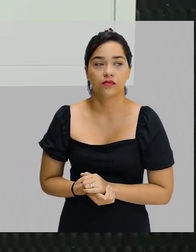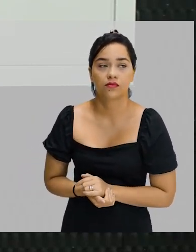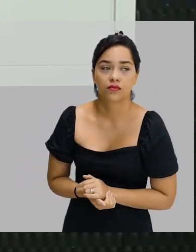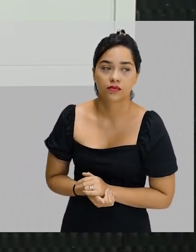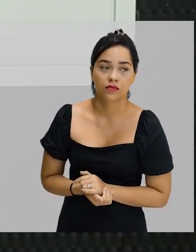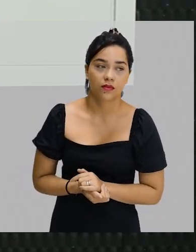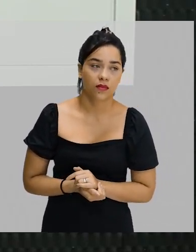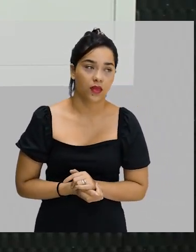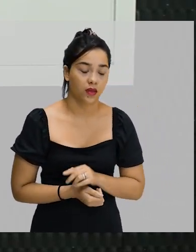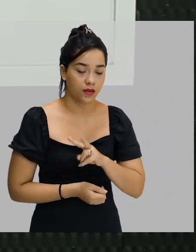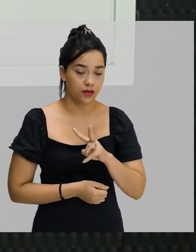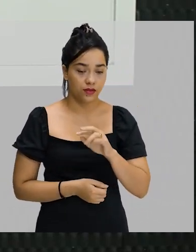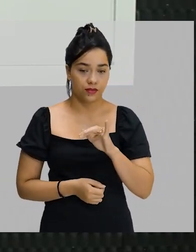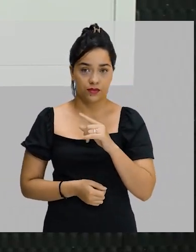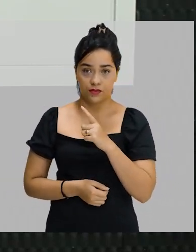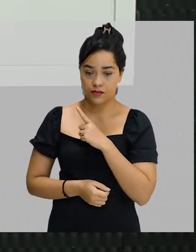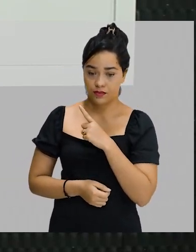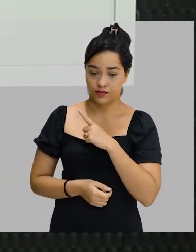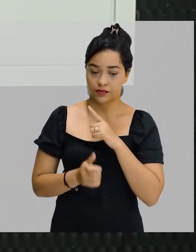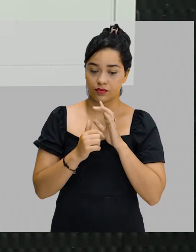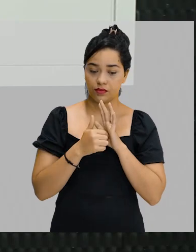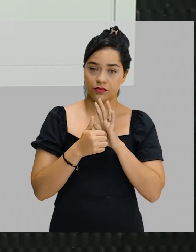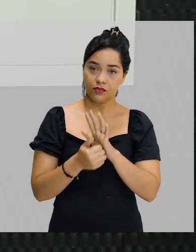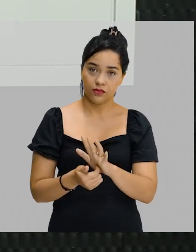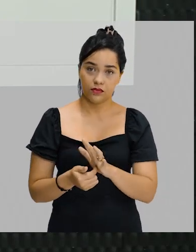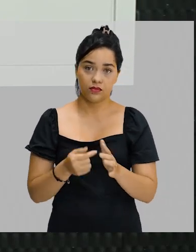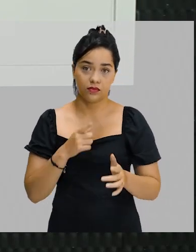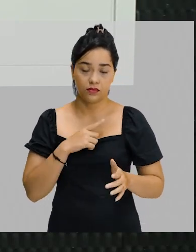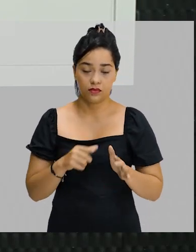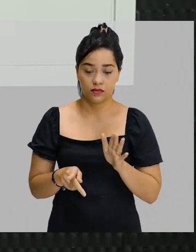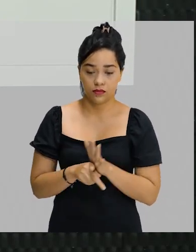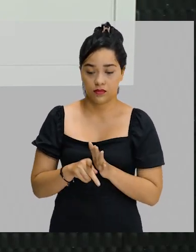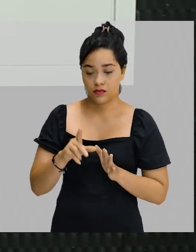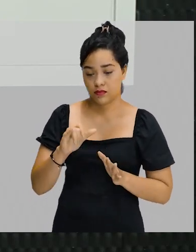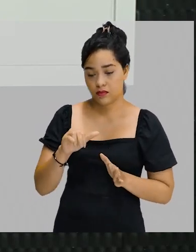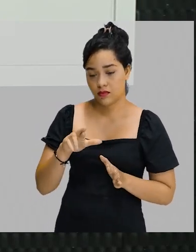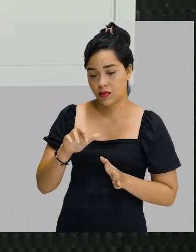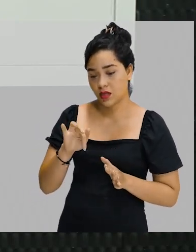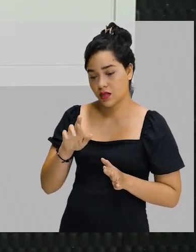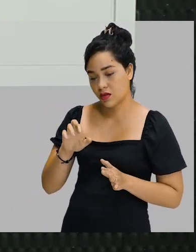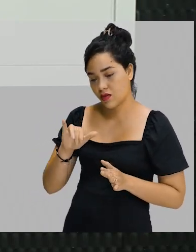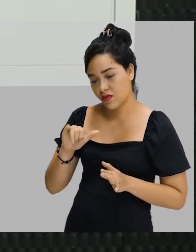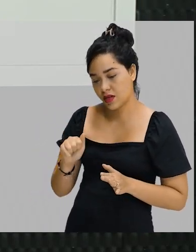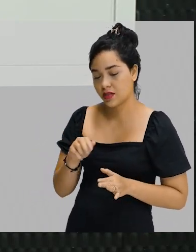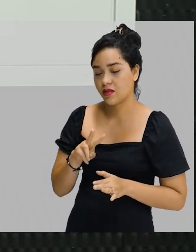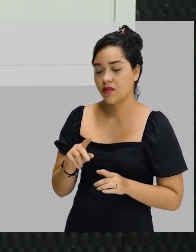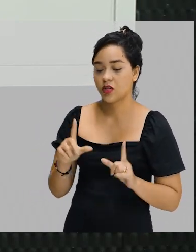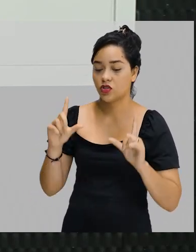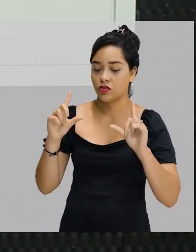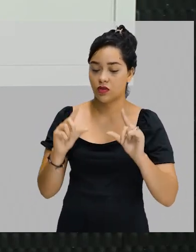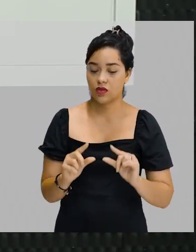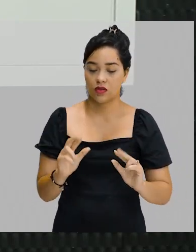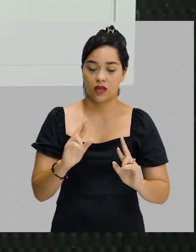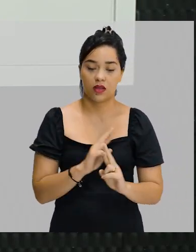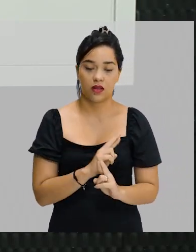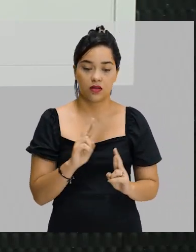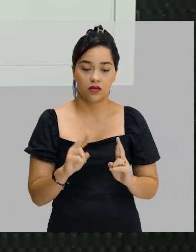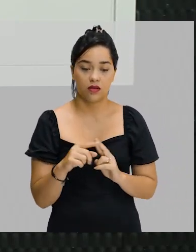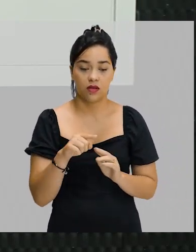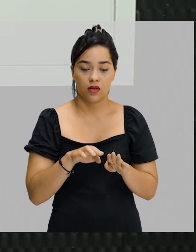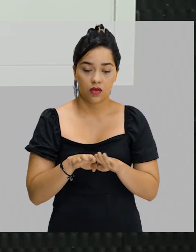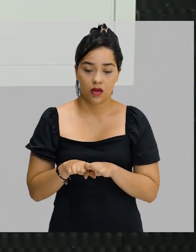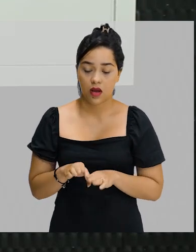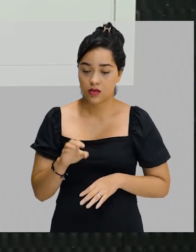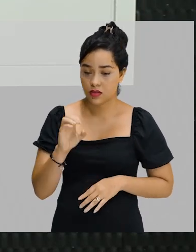Então, ó, à medida que ela vai passando aqui, né, na circunferência, ela vai diminuindo aqui em direção ao equilíbrio, ao